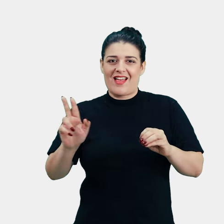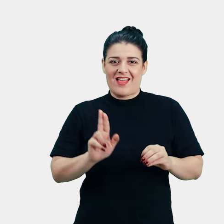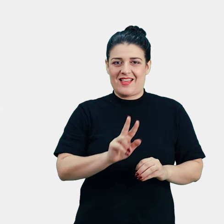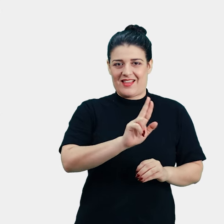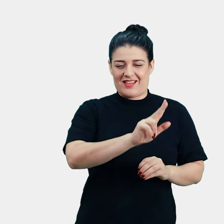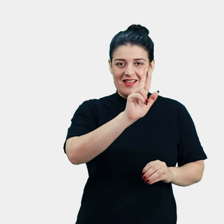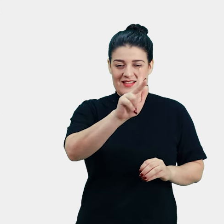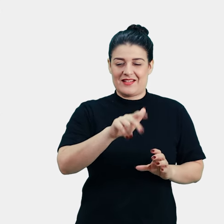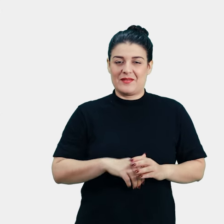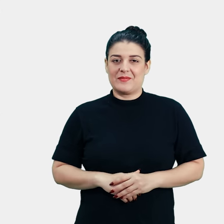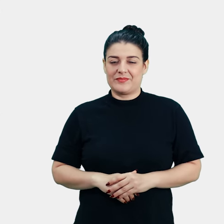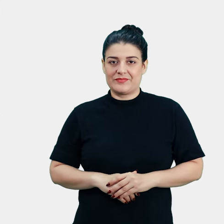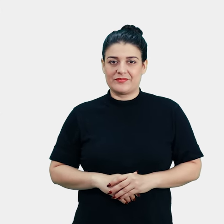diferentes